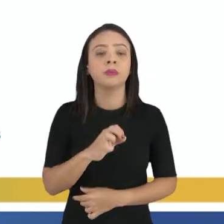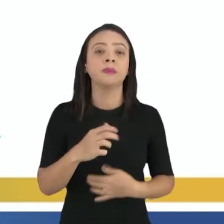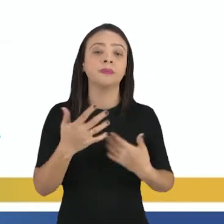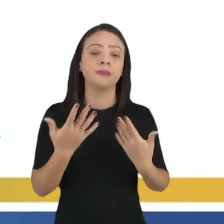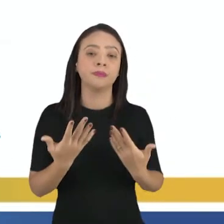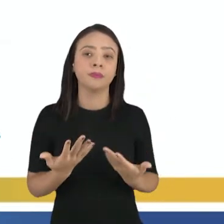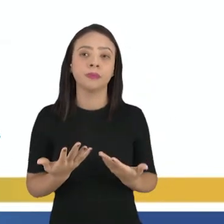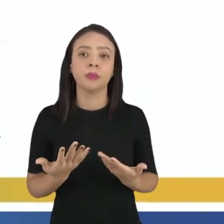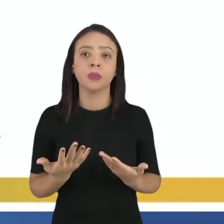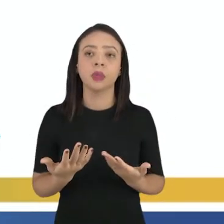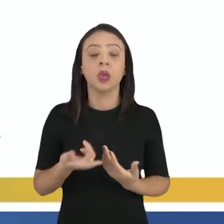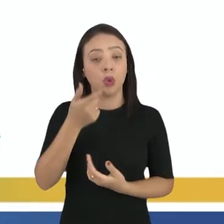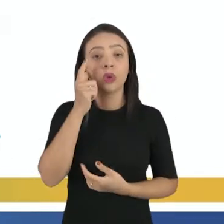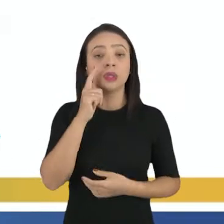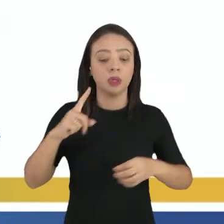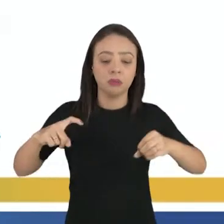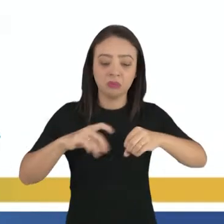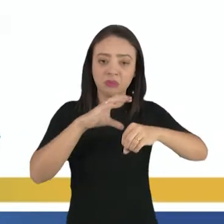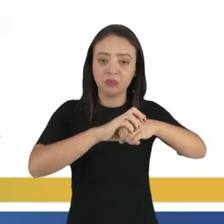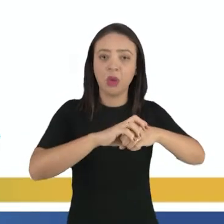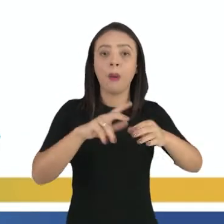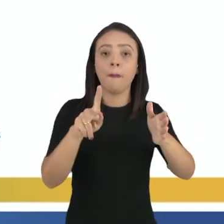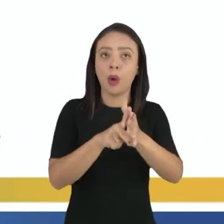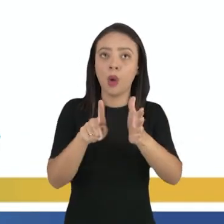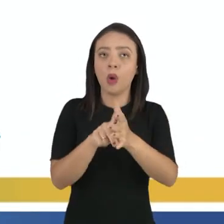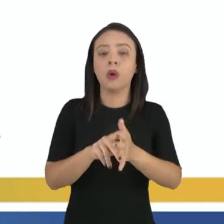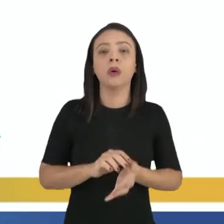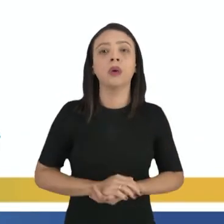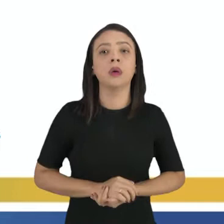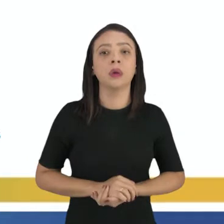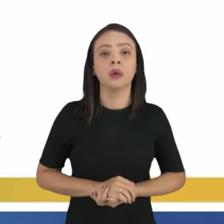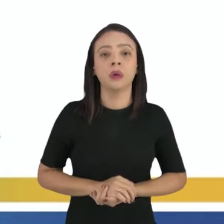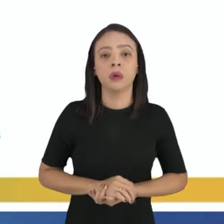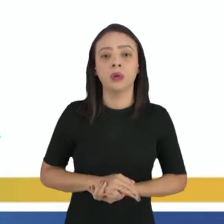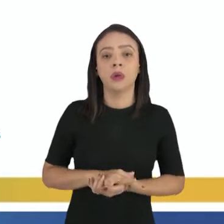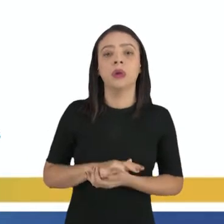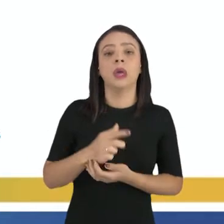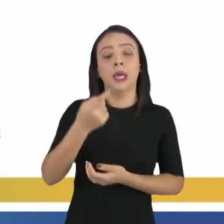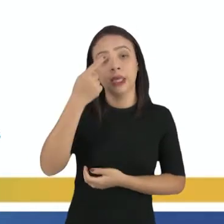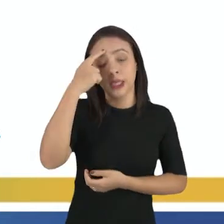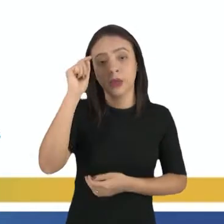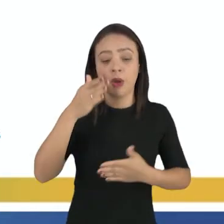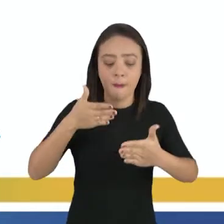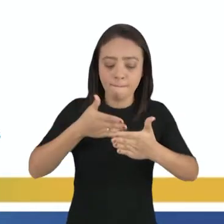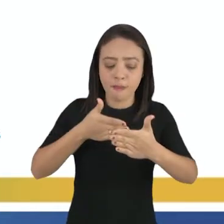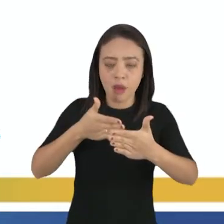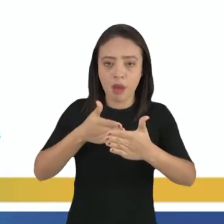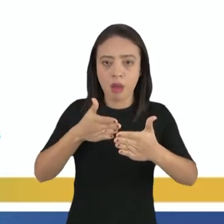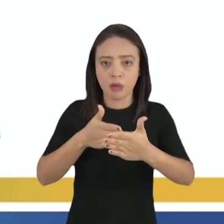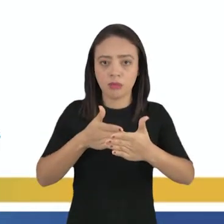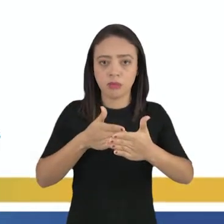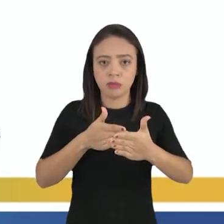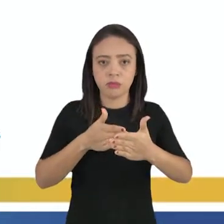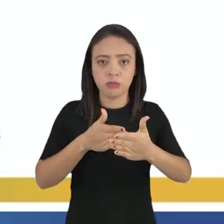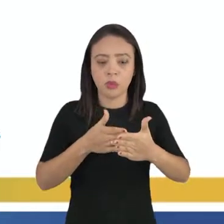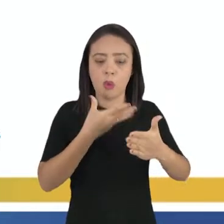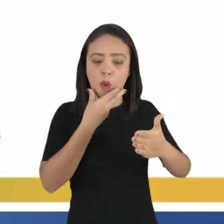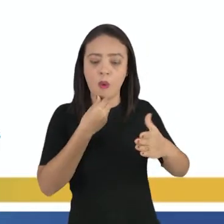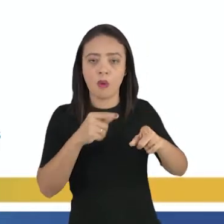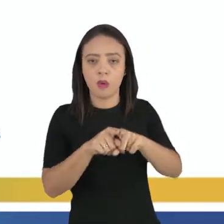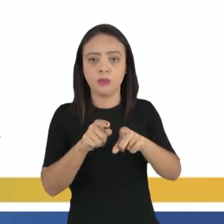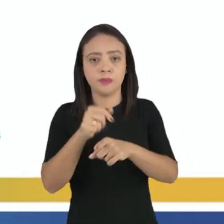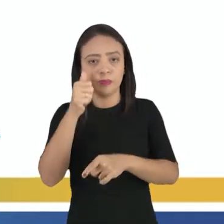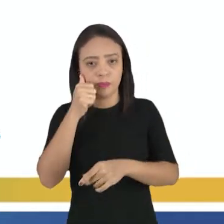plantas que se autofecundam ou plantas hermafroditas, elas criam barreiras, né, entre os órgãos, ou o masculino